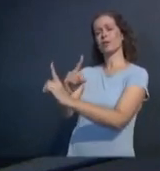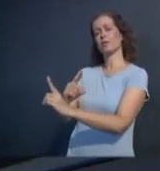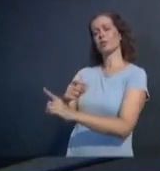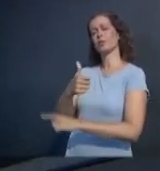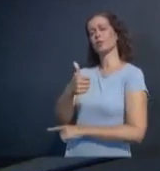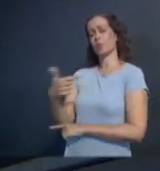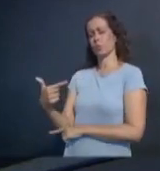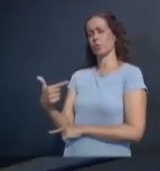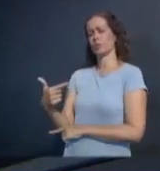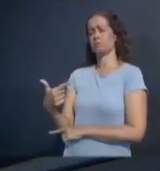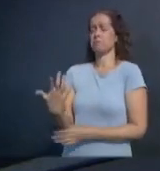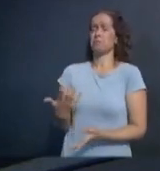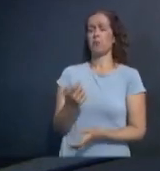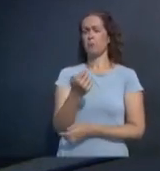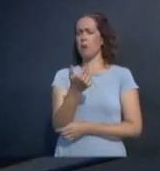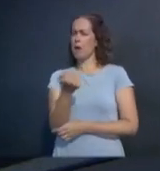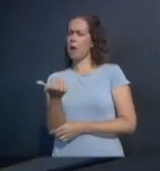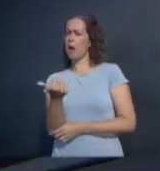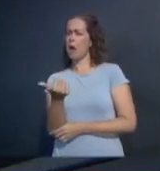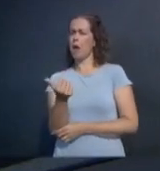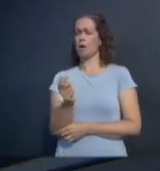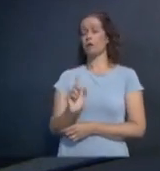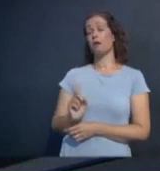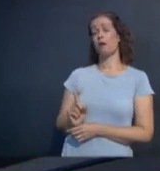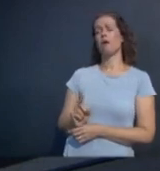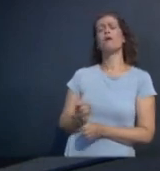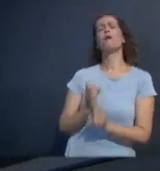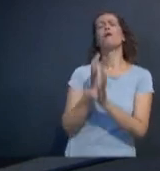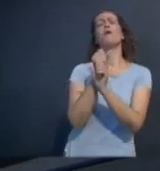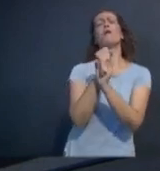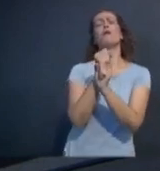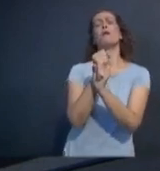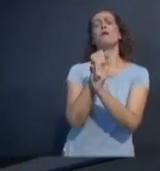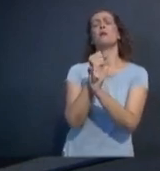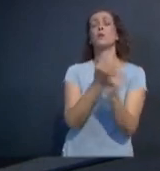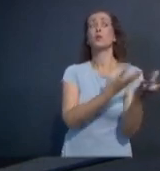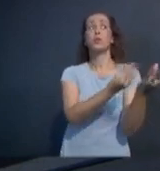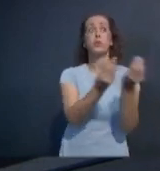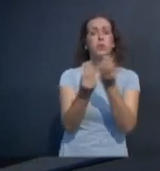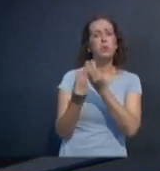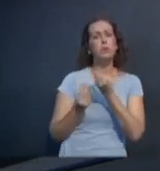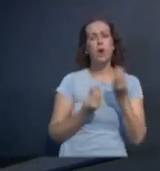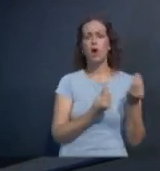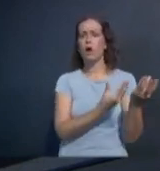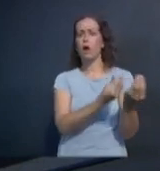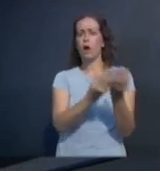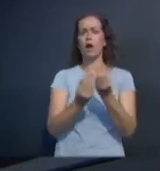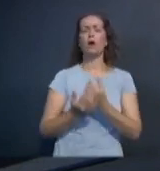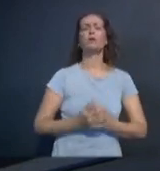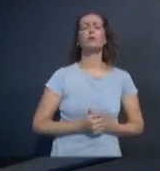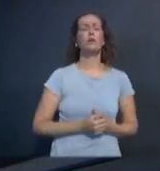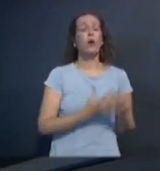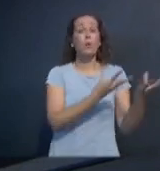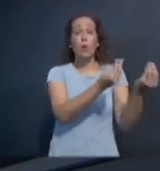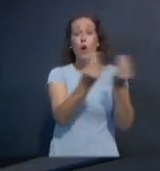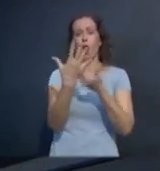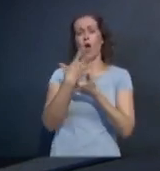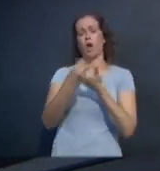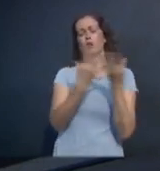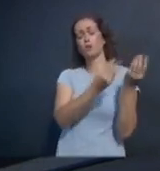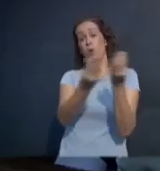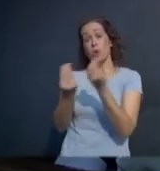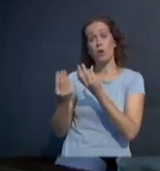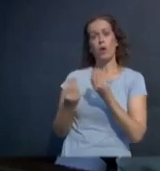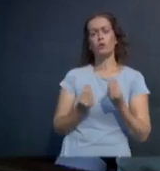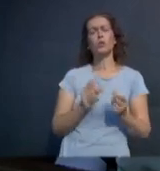Eram poucos? Não. Quantos que eram? Muitos. Fale comigo, muitos.